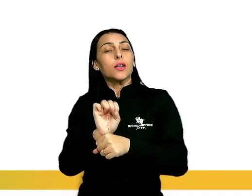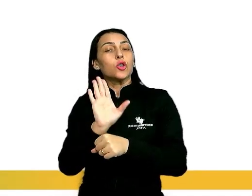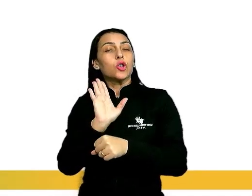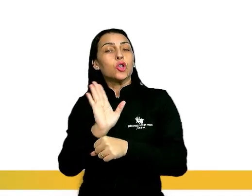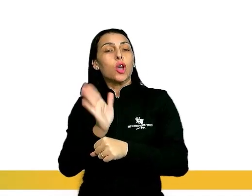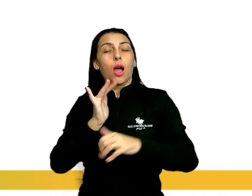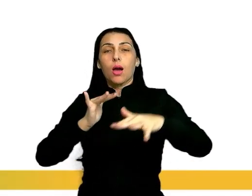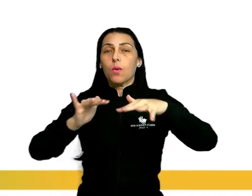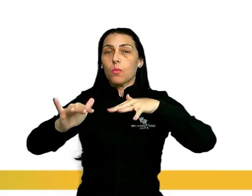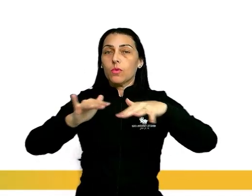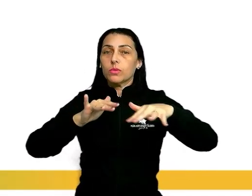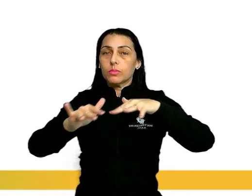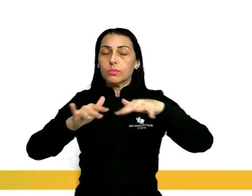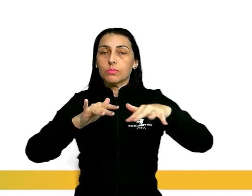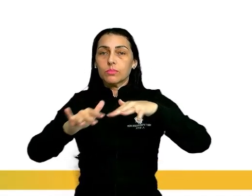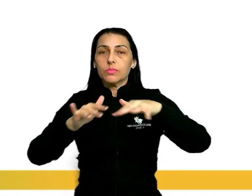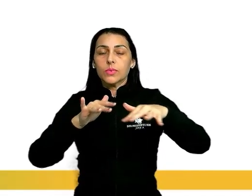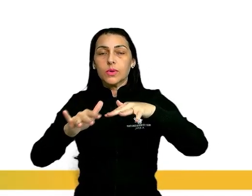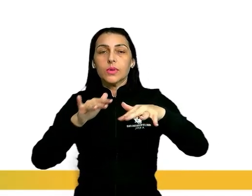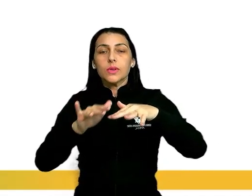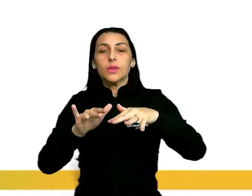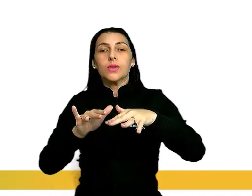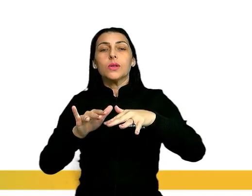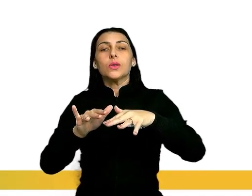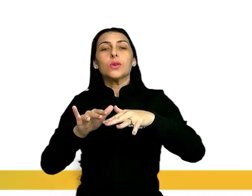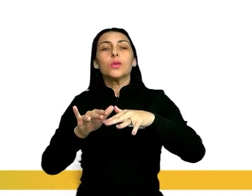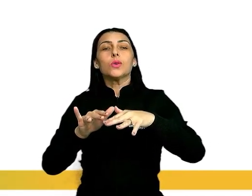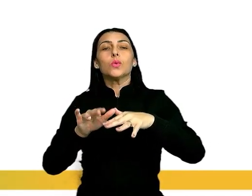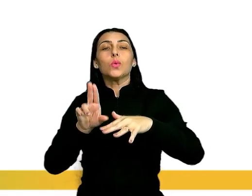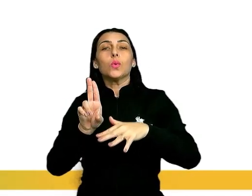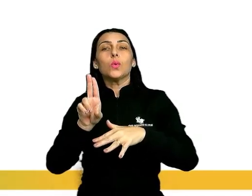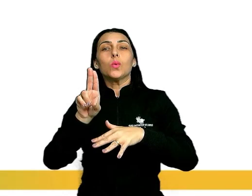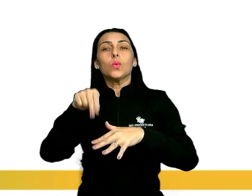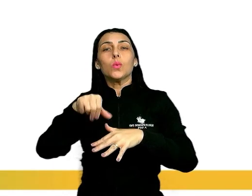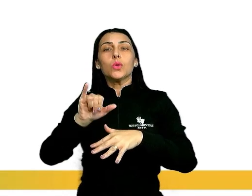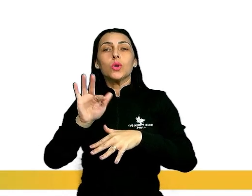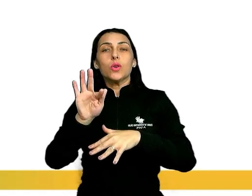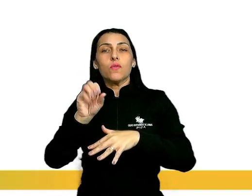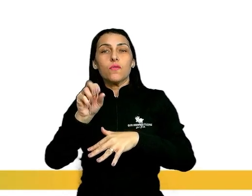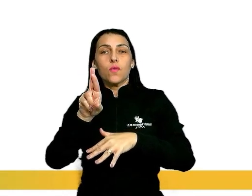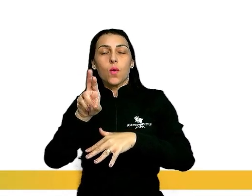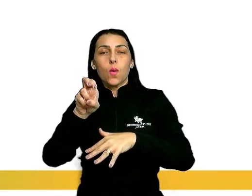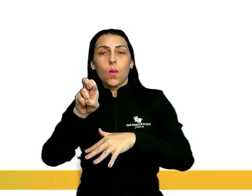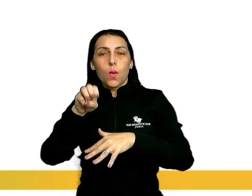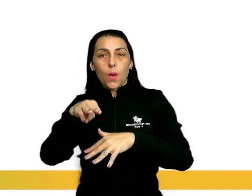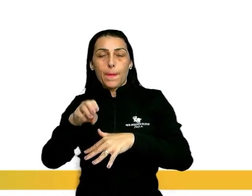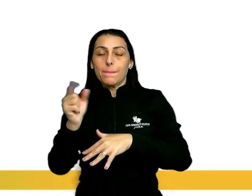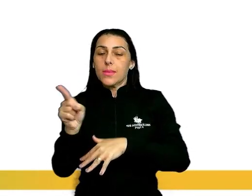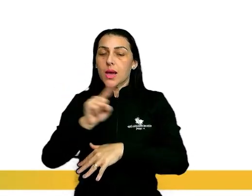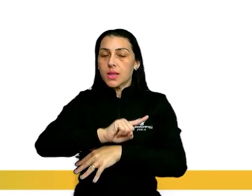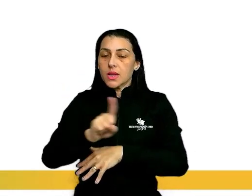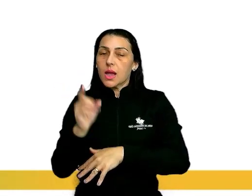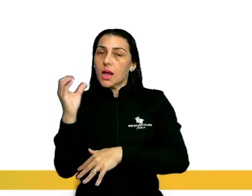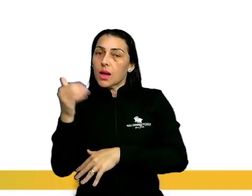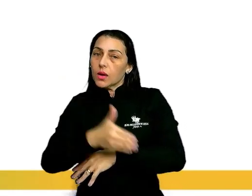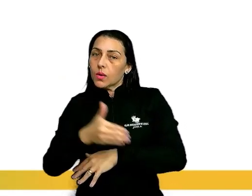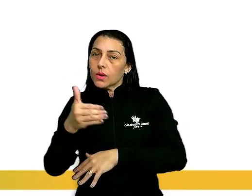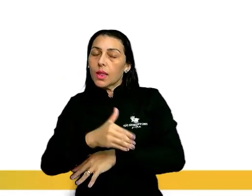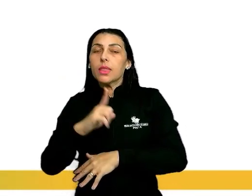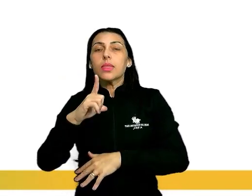o corpo está em movimento retio uniforme quando aceleração é constante nós dizemos que temos um